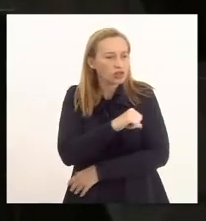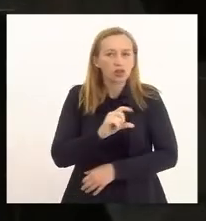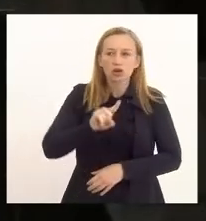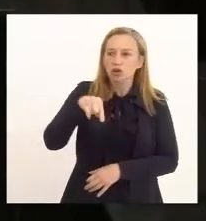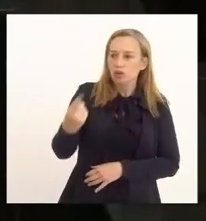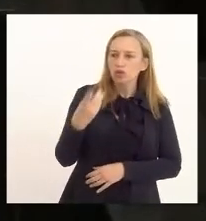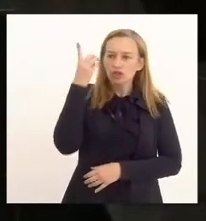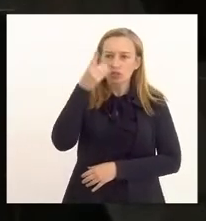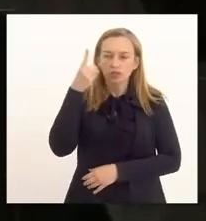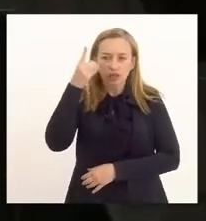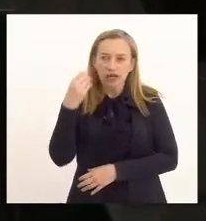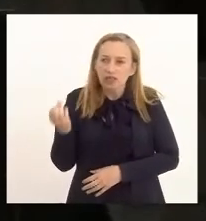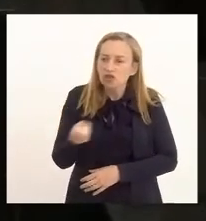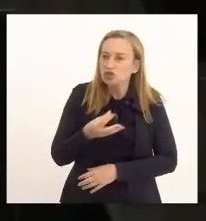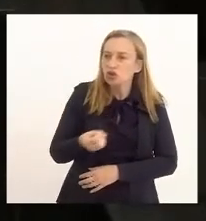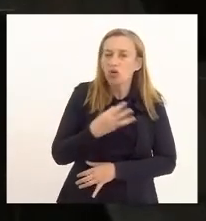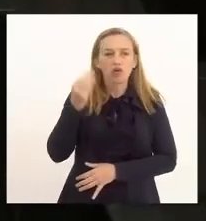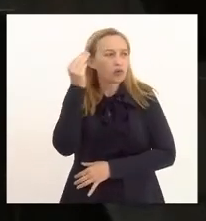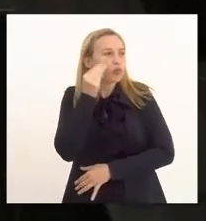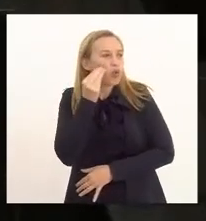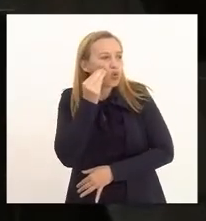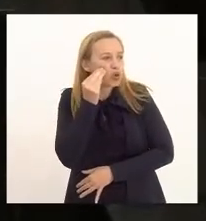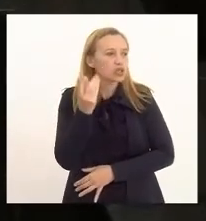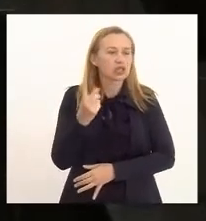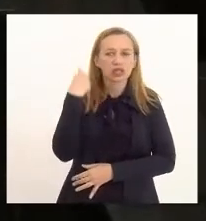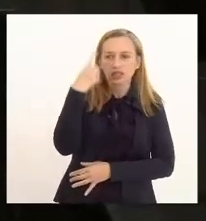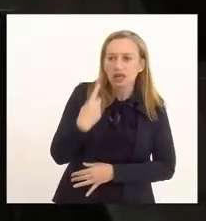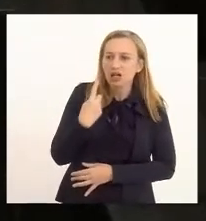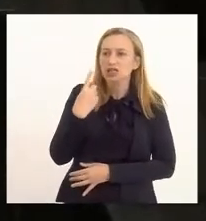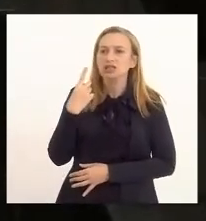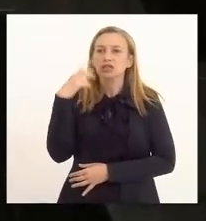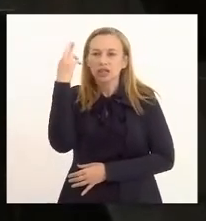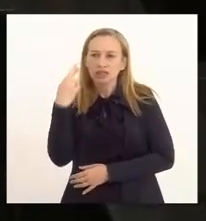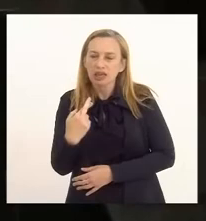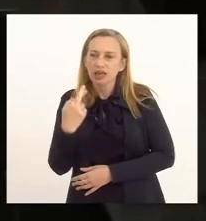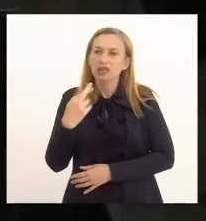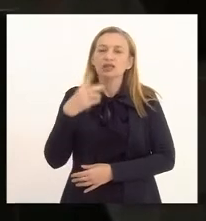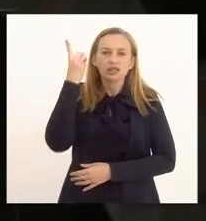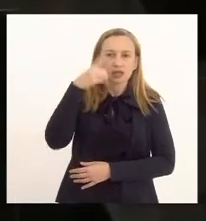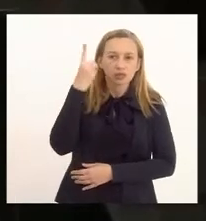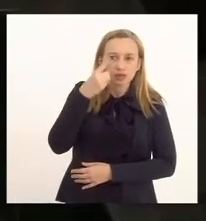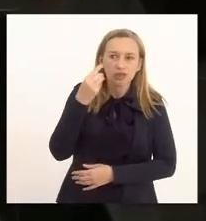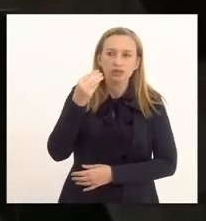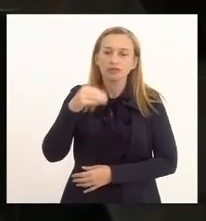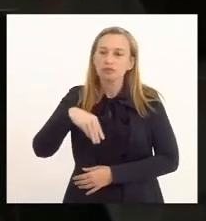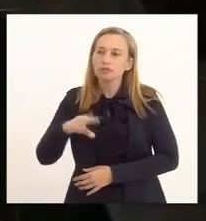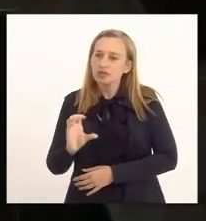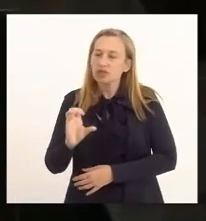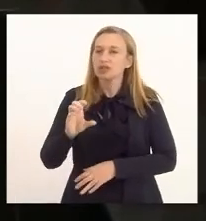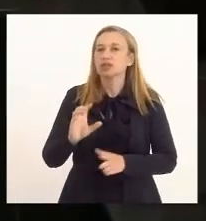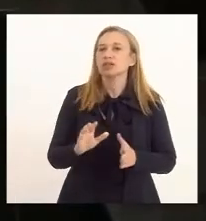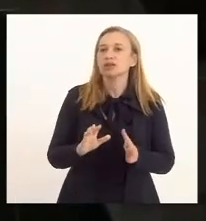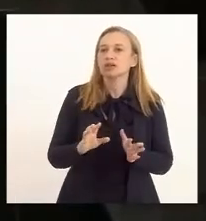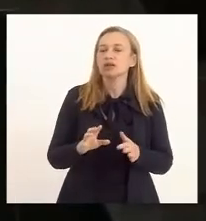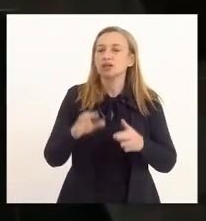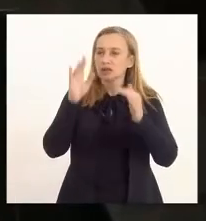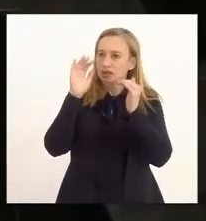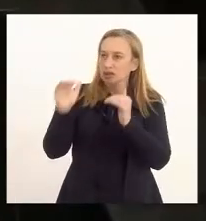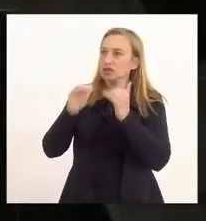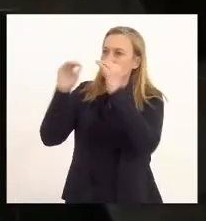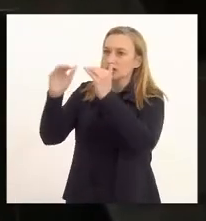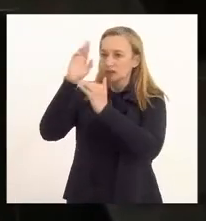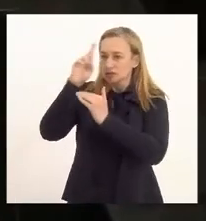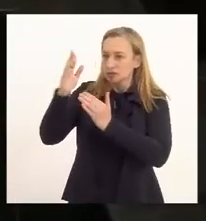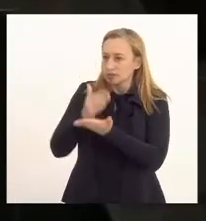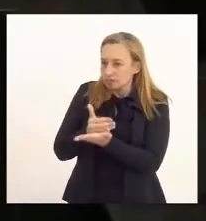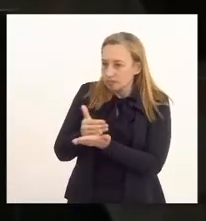entraram nessa legislatura, Mônica Francisco, Dani Monteiro, Renata Souza, deputado Carlos Mink, enfim, e Vossa Excelência está conosco desde o